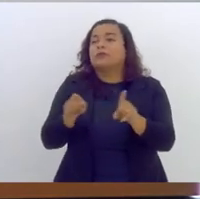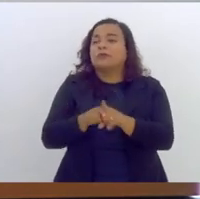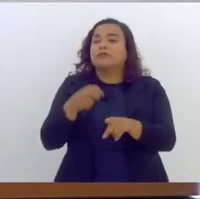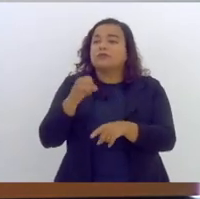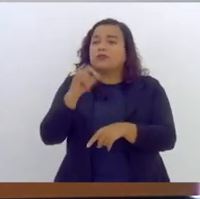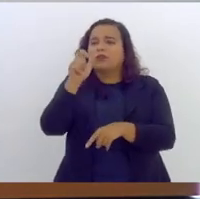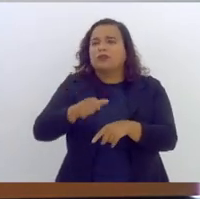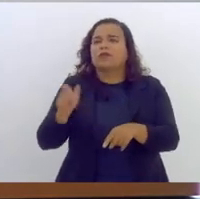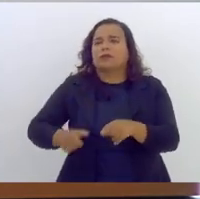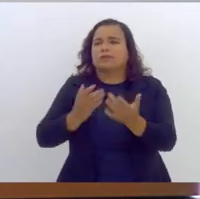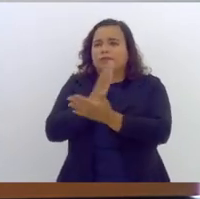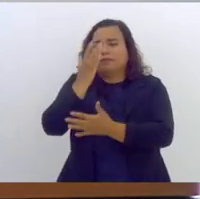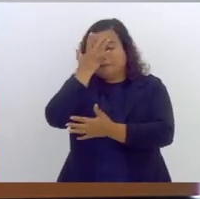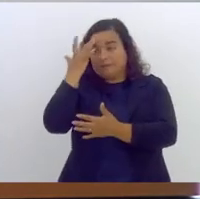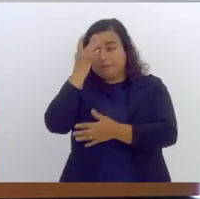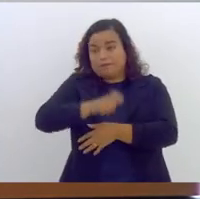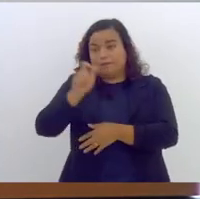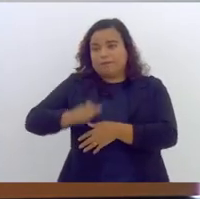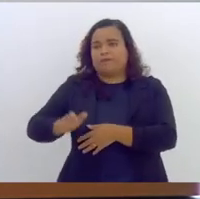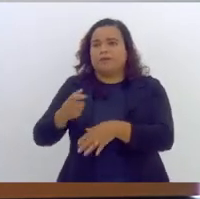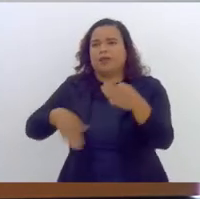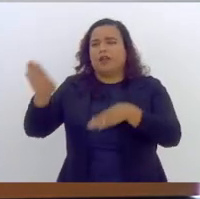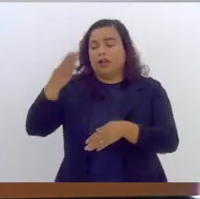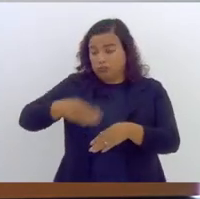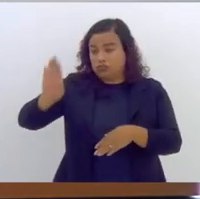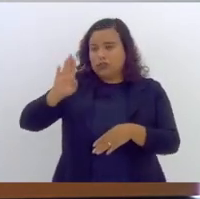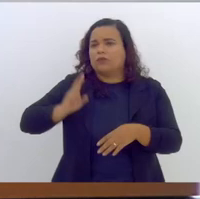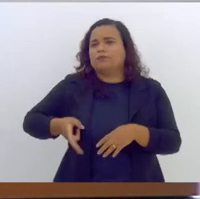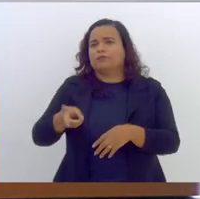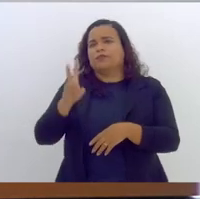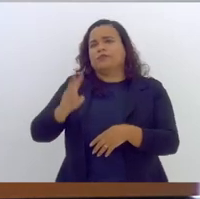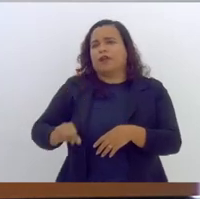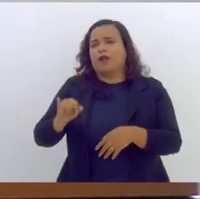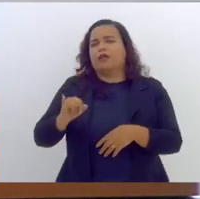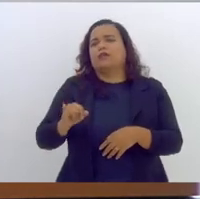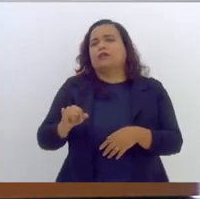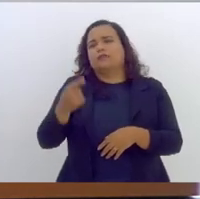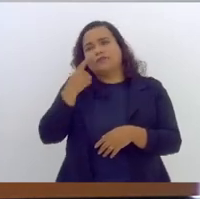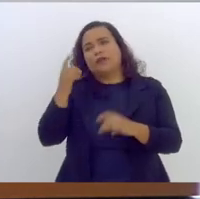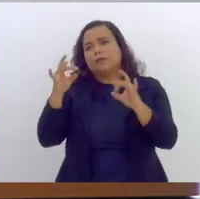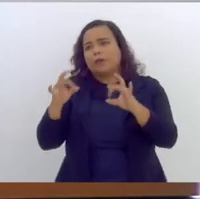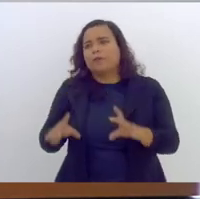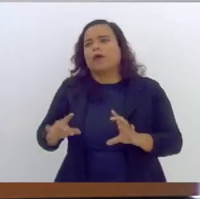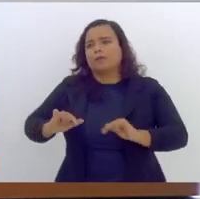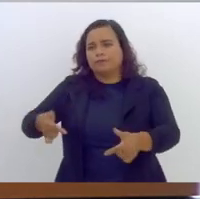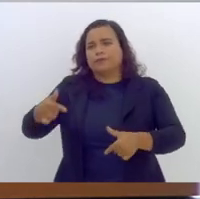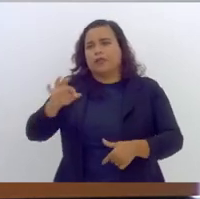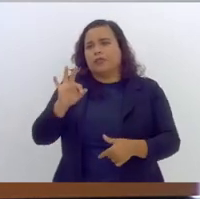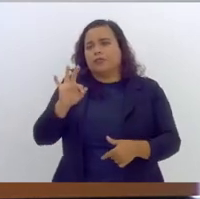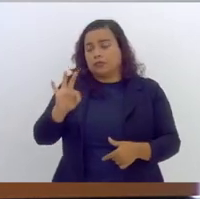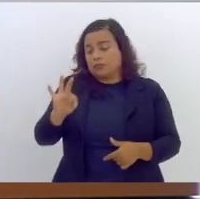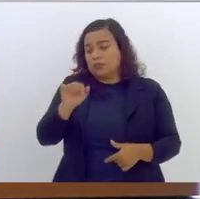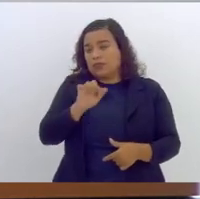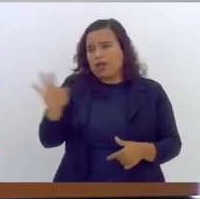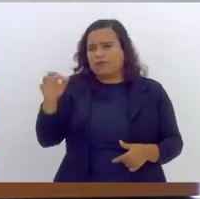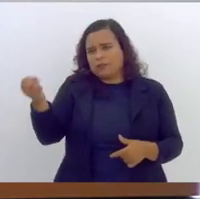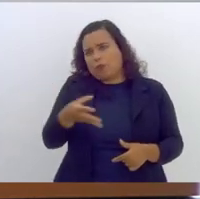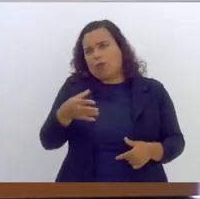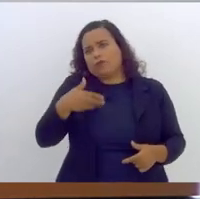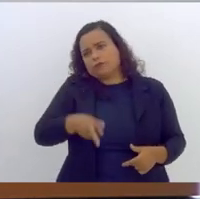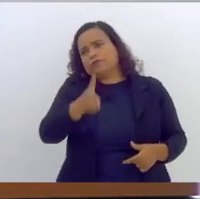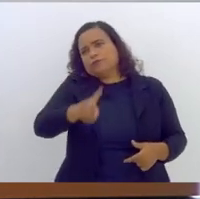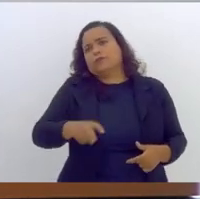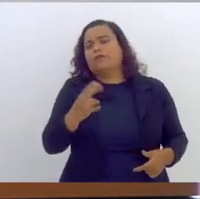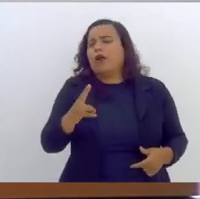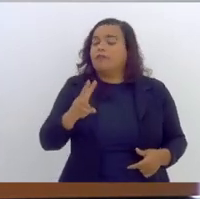concurso se essas pessoas os candidatos prosseguirão no sertão E aí no caso com a realização de novo TAF de enfim para prosseguimento ou